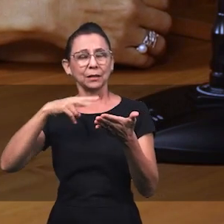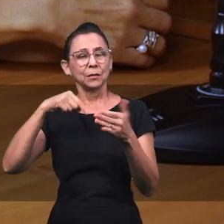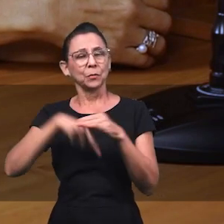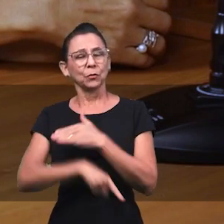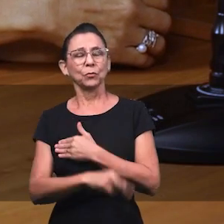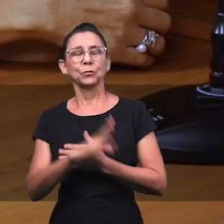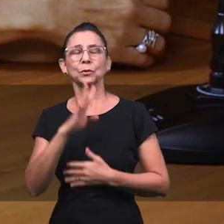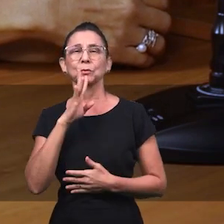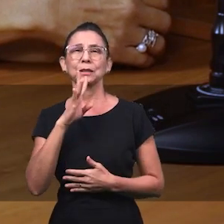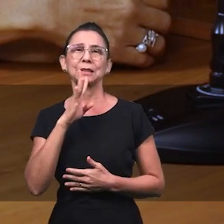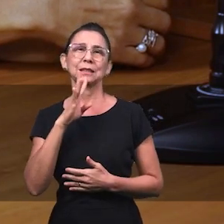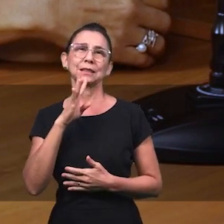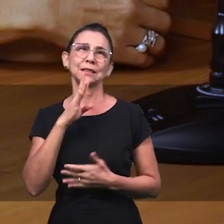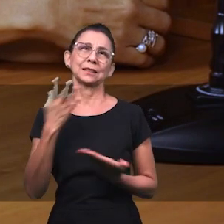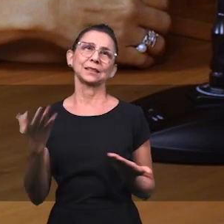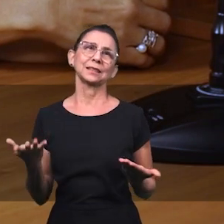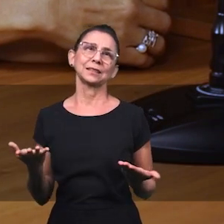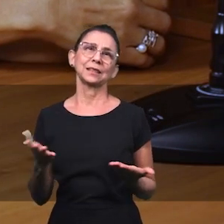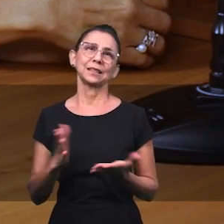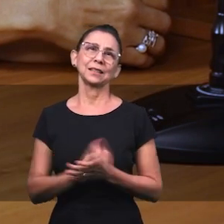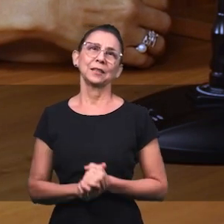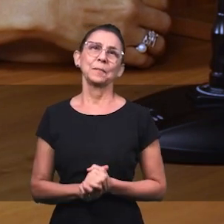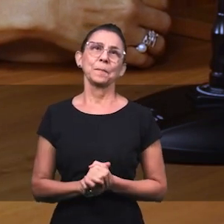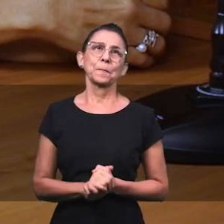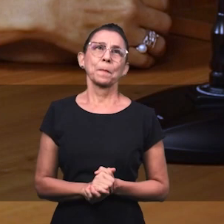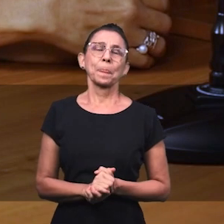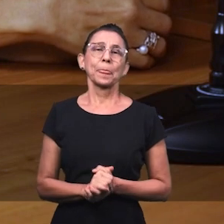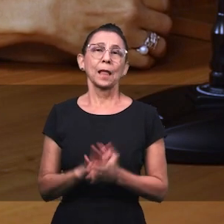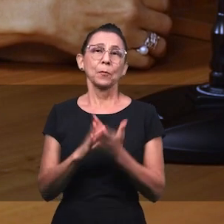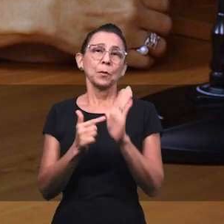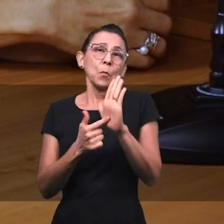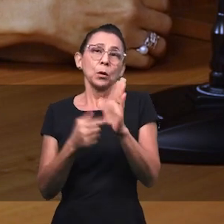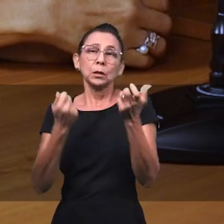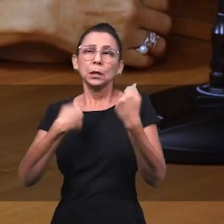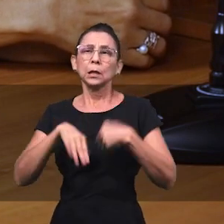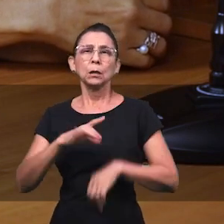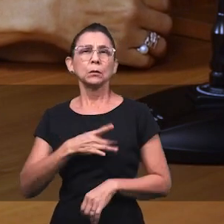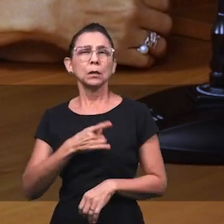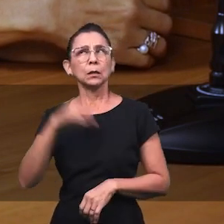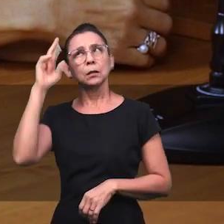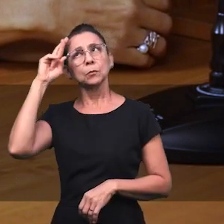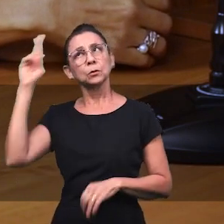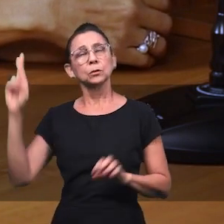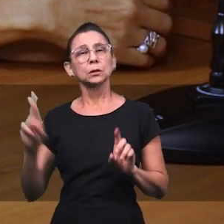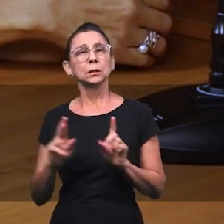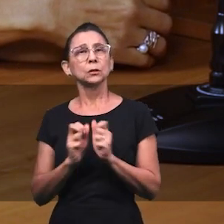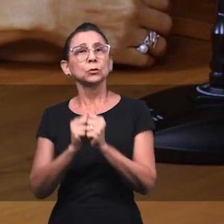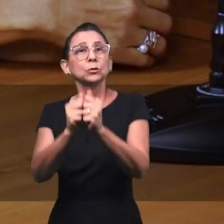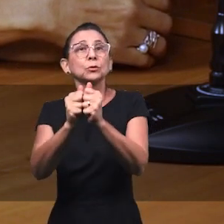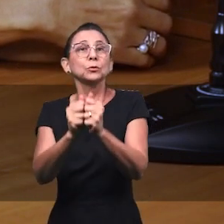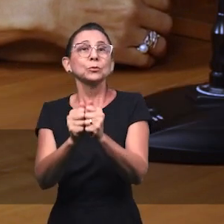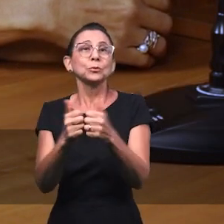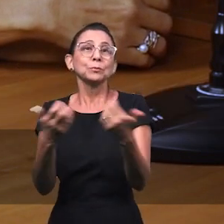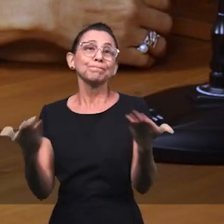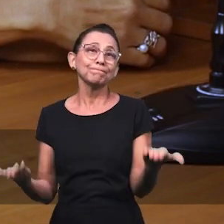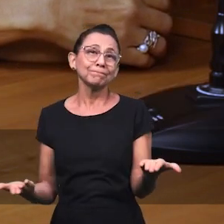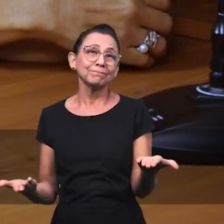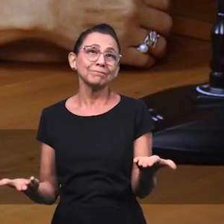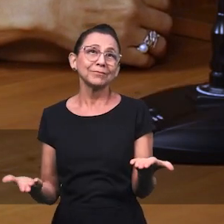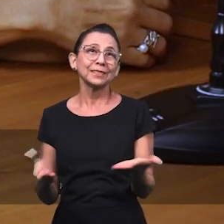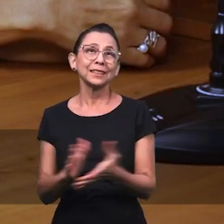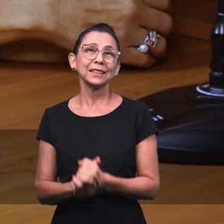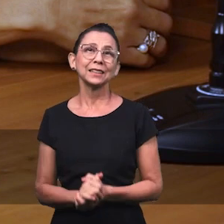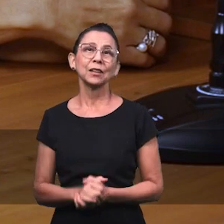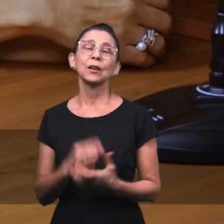mais profunda. Assim a palavra fala, não temas, o Senhor está contigo. Então,